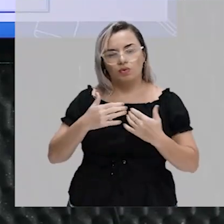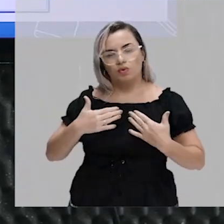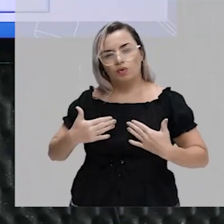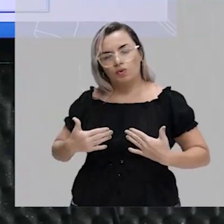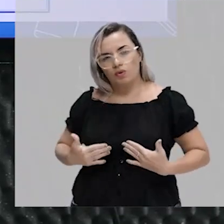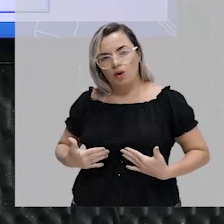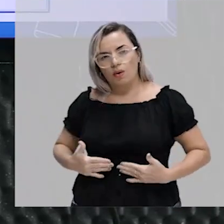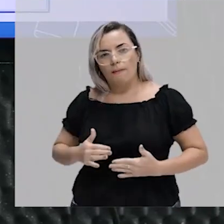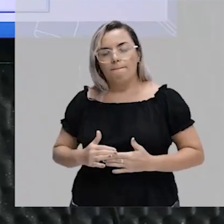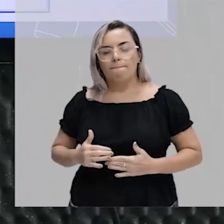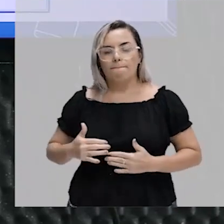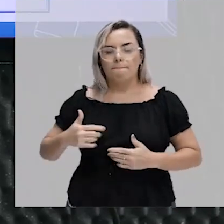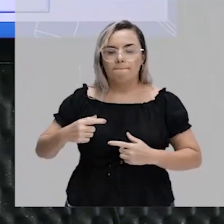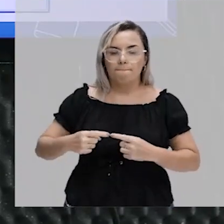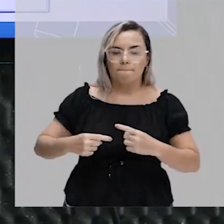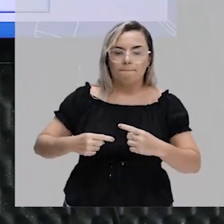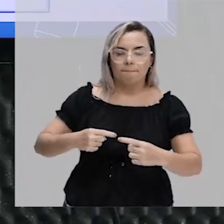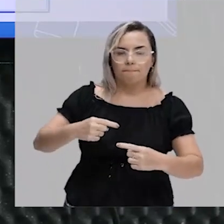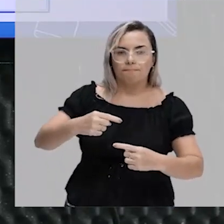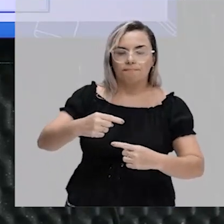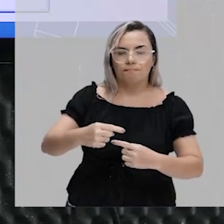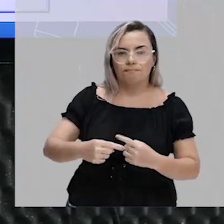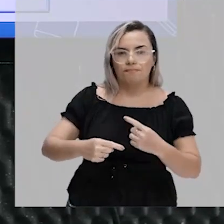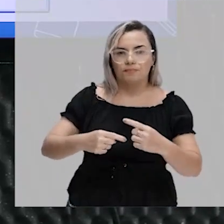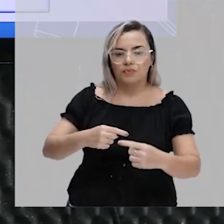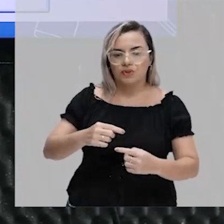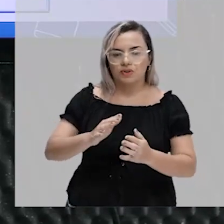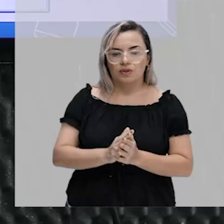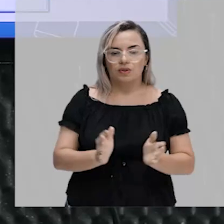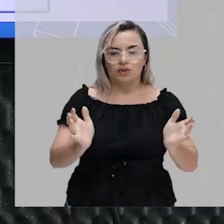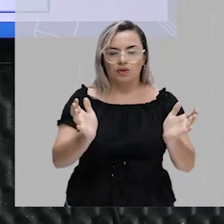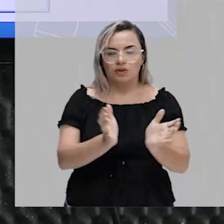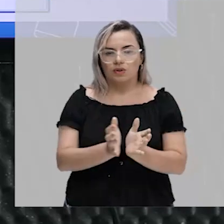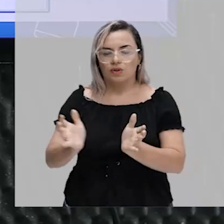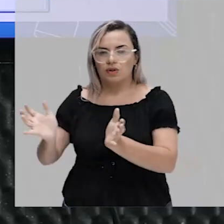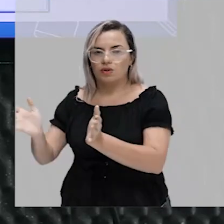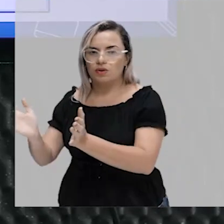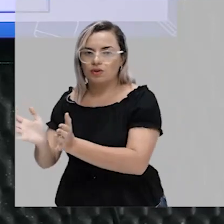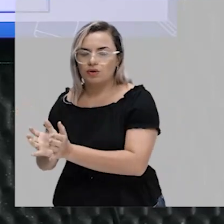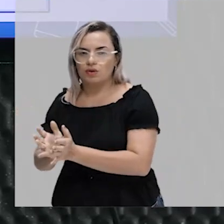de milhares e milhares de gerações, esses indivíduos agora, esses dois grupos,